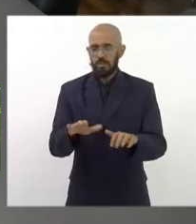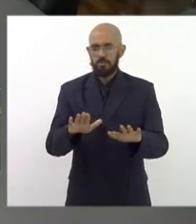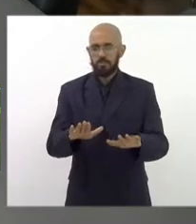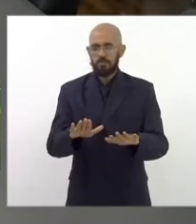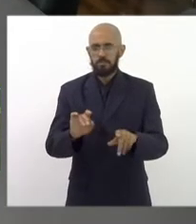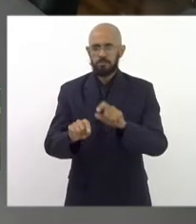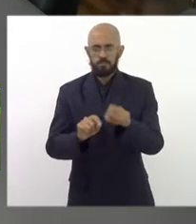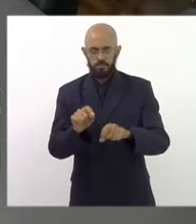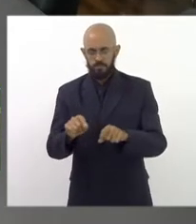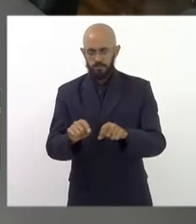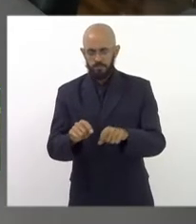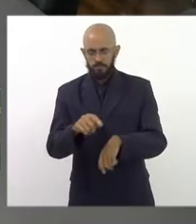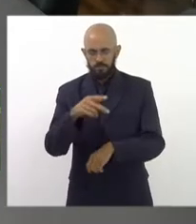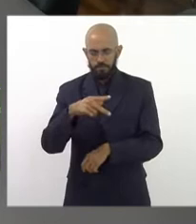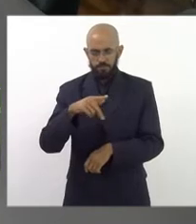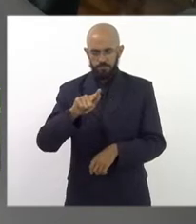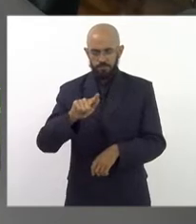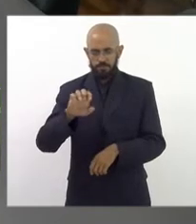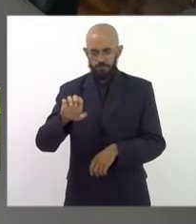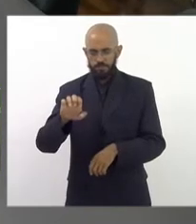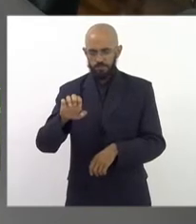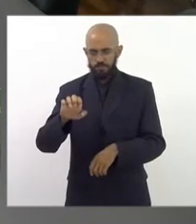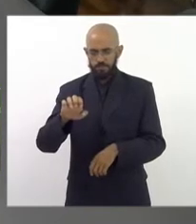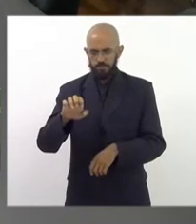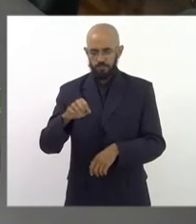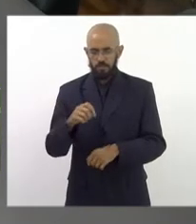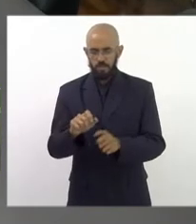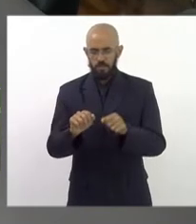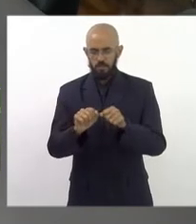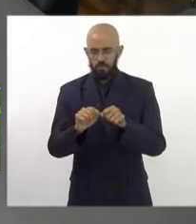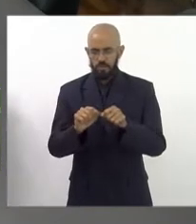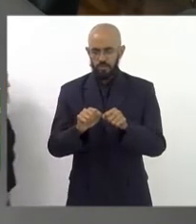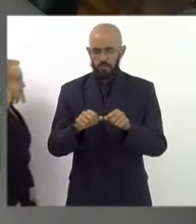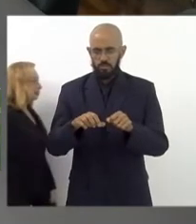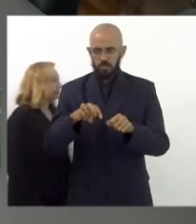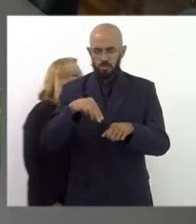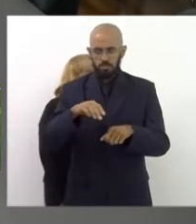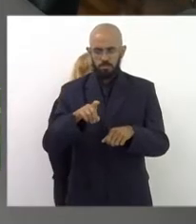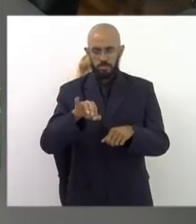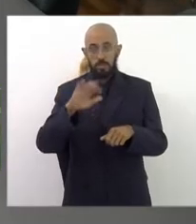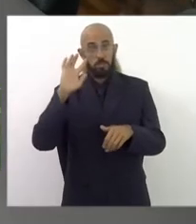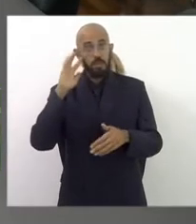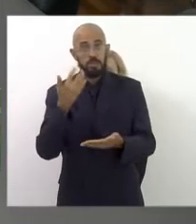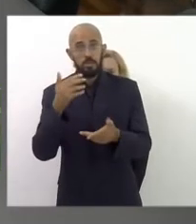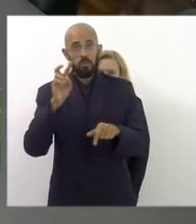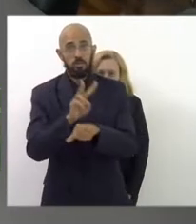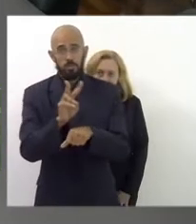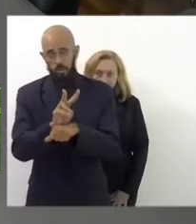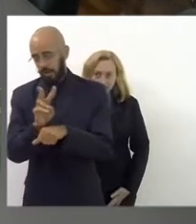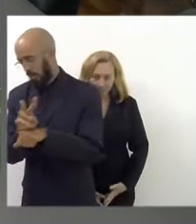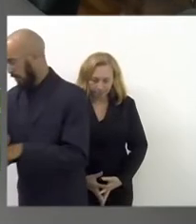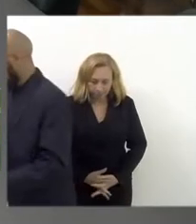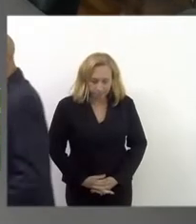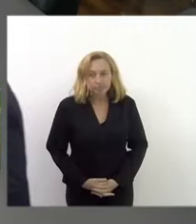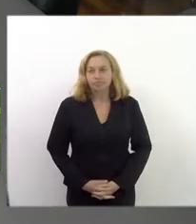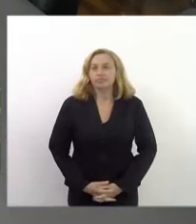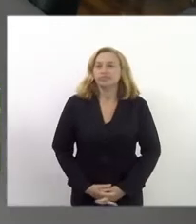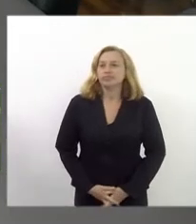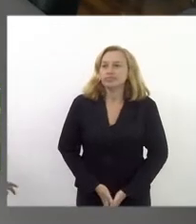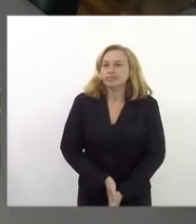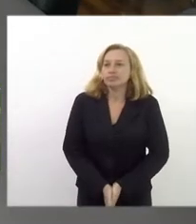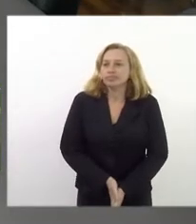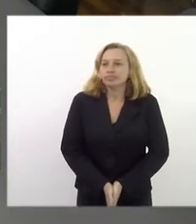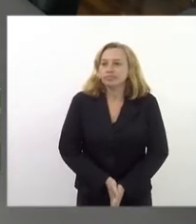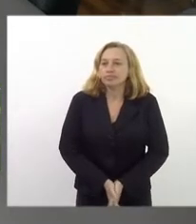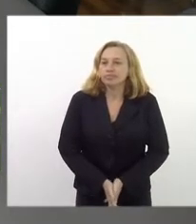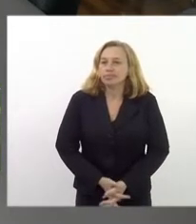ingressou com uma medida cautelar ou uma liminar, não sei exatamente,